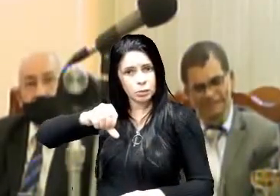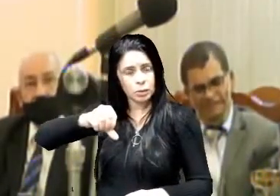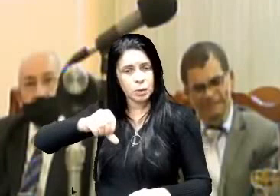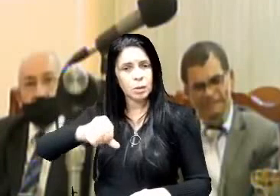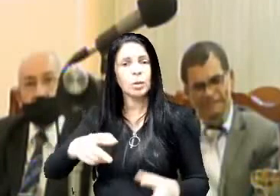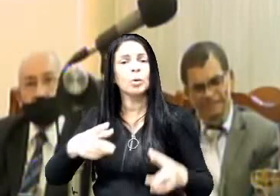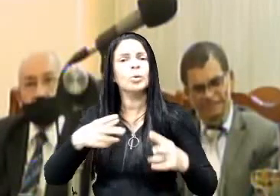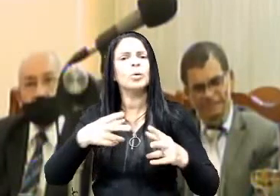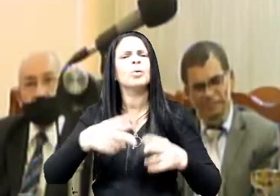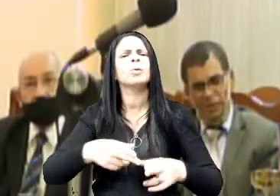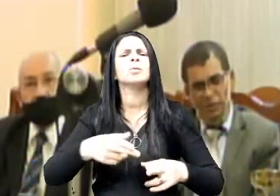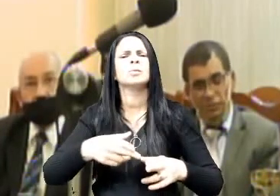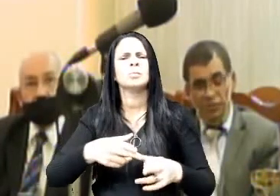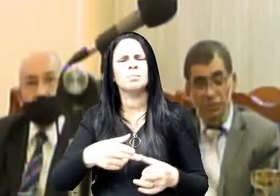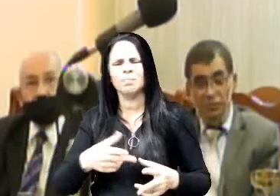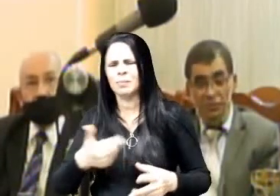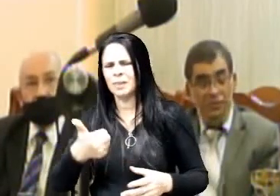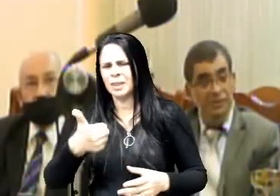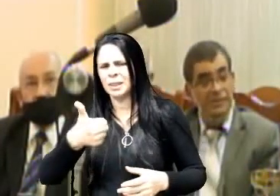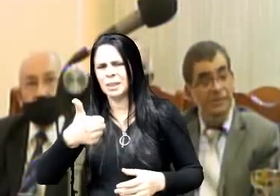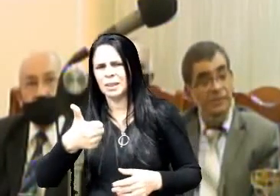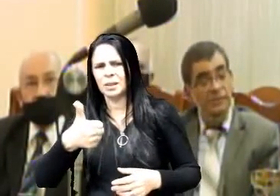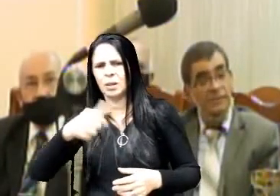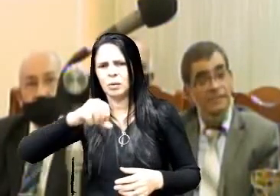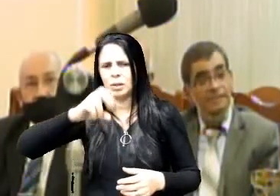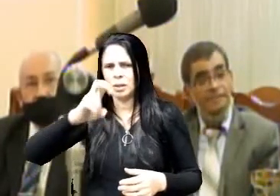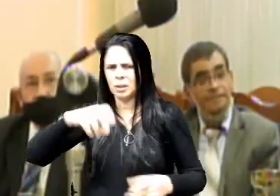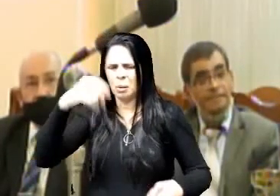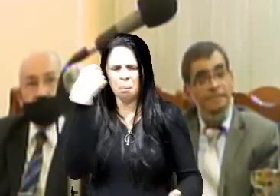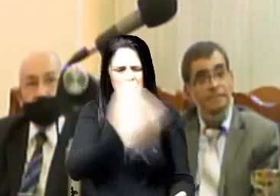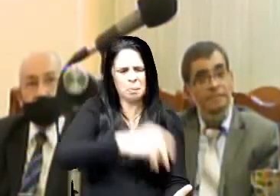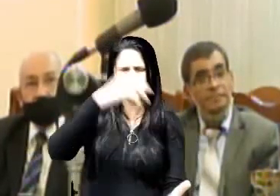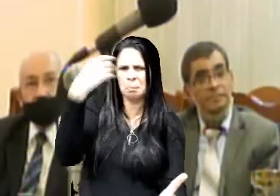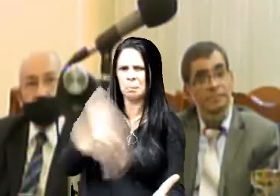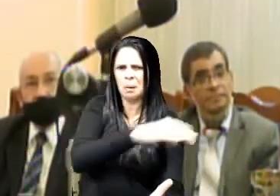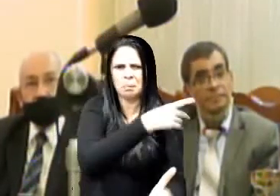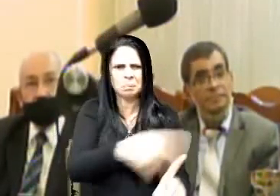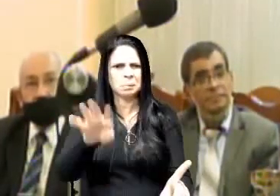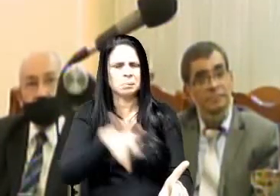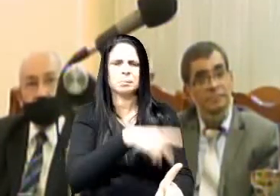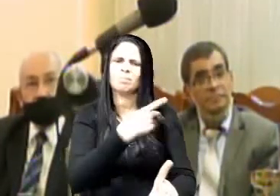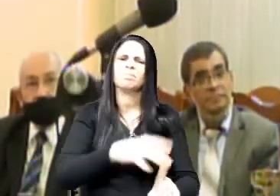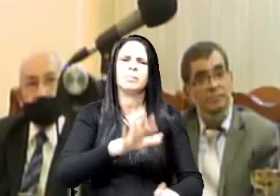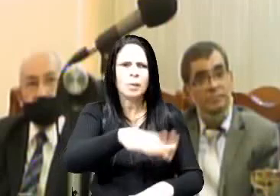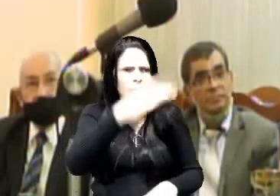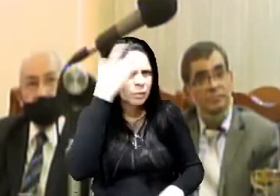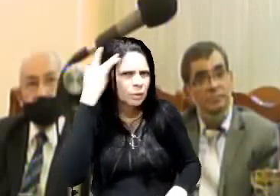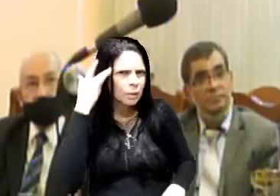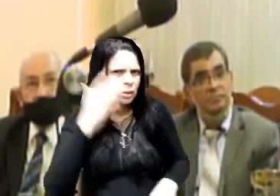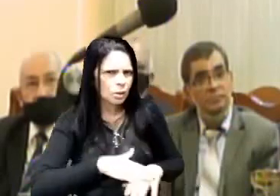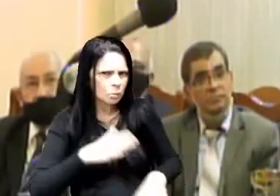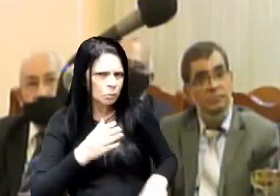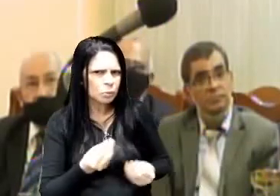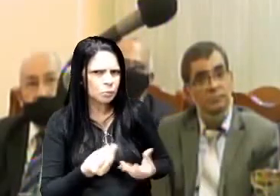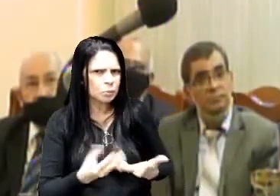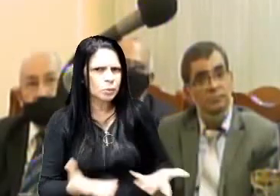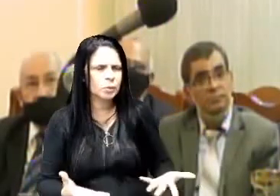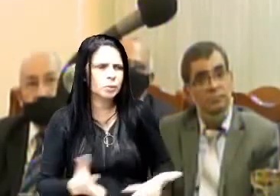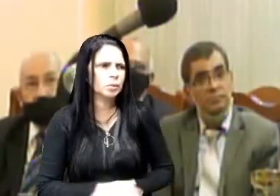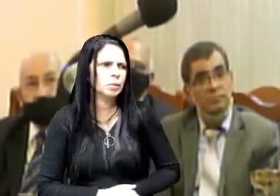195 lapadas de chicote. Você acha muito? Aqui, quando ele estava preso em